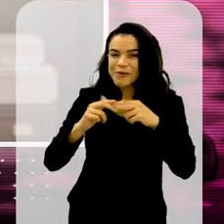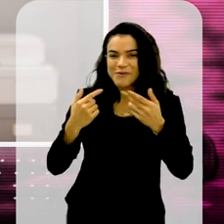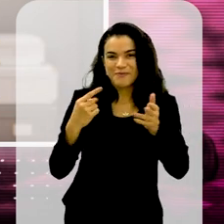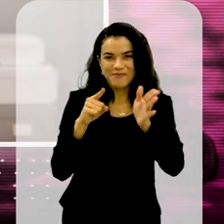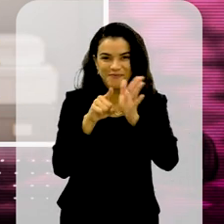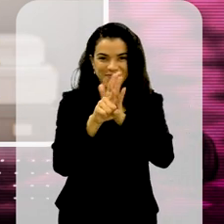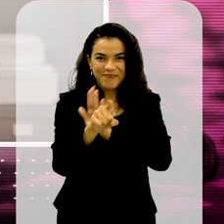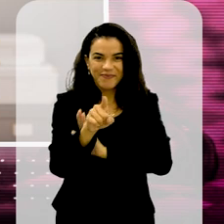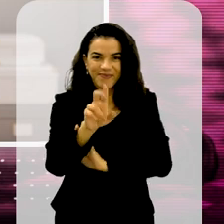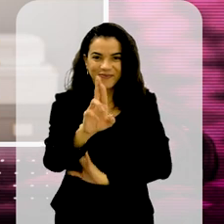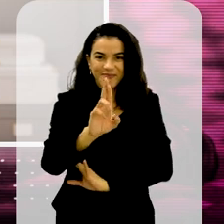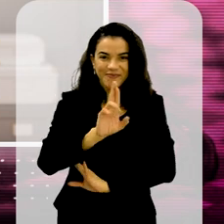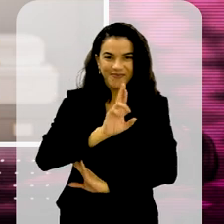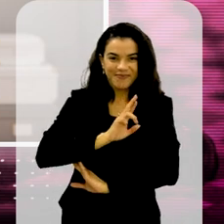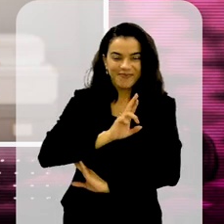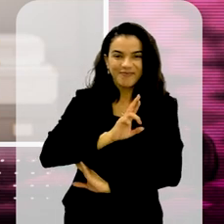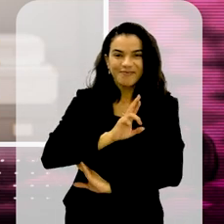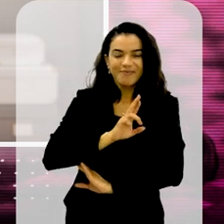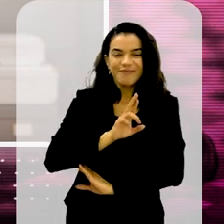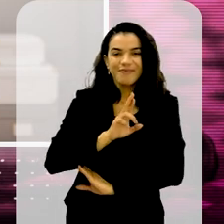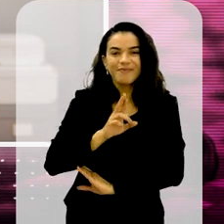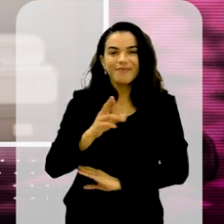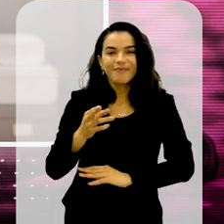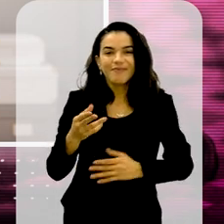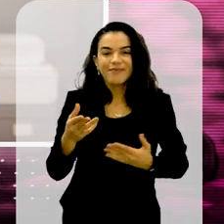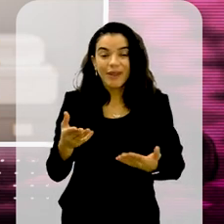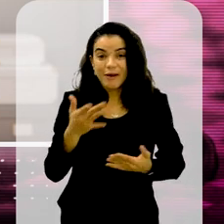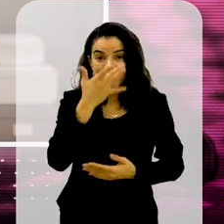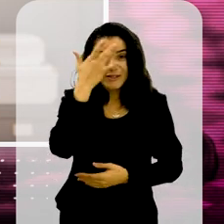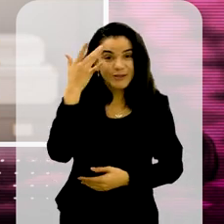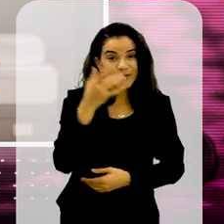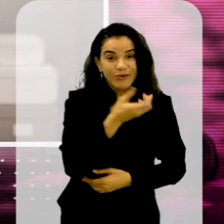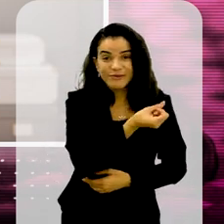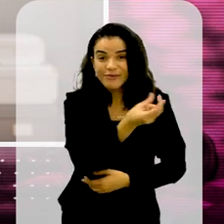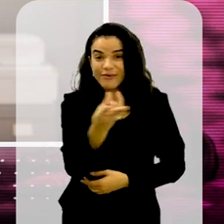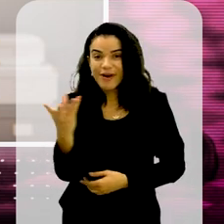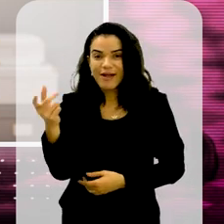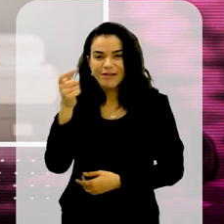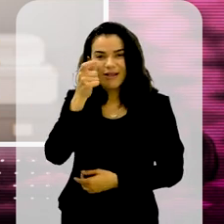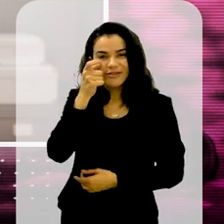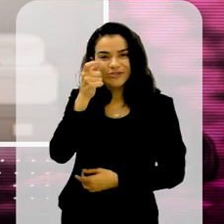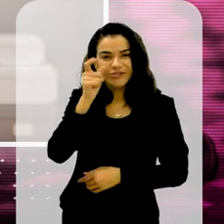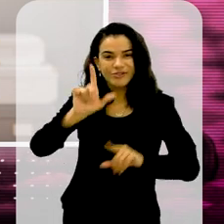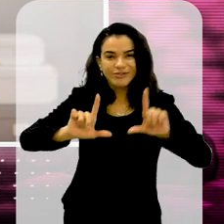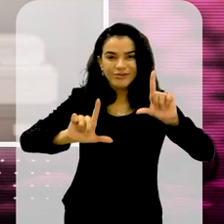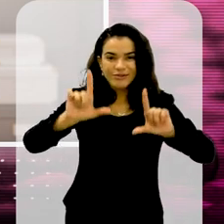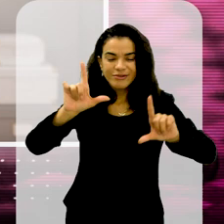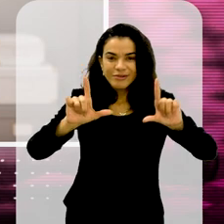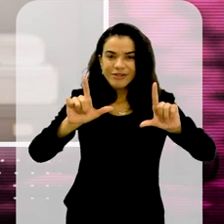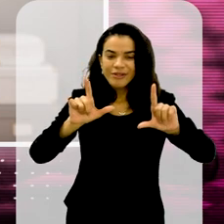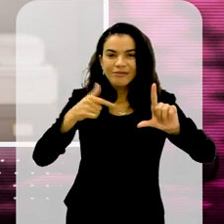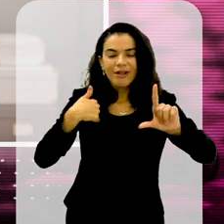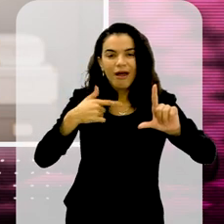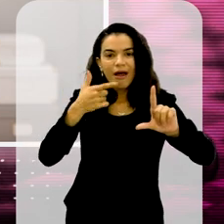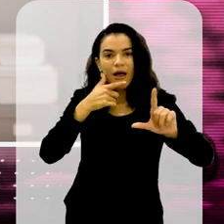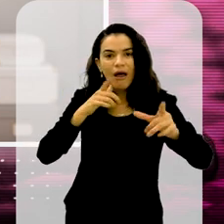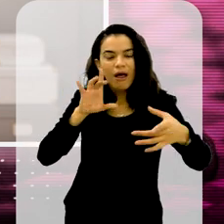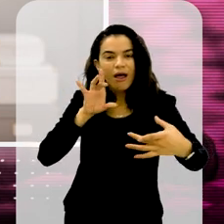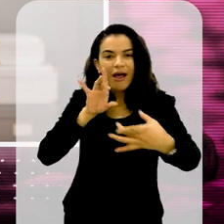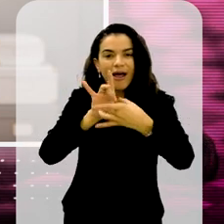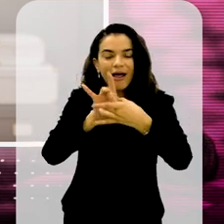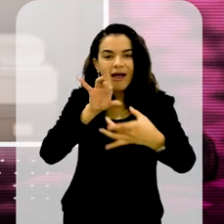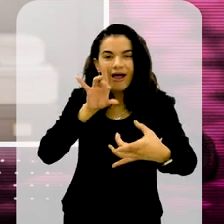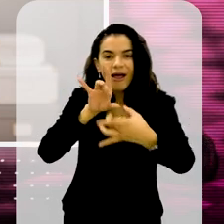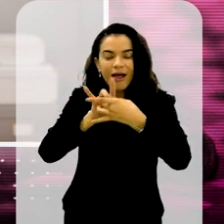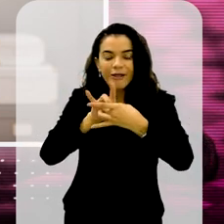eu perguntei, e você bem pontuou, é porque muitas vezes as pessoas que estão nos assistindo agora, elas estão se